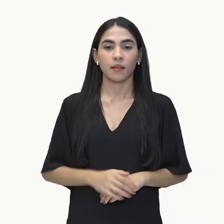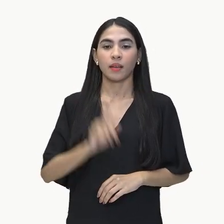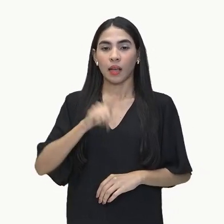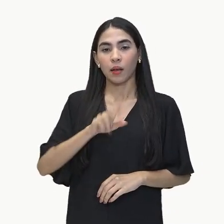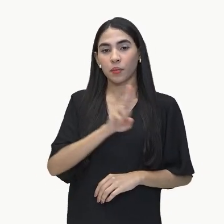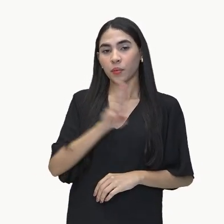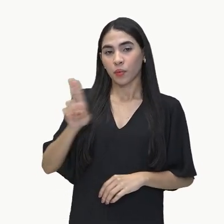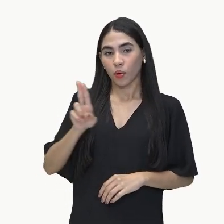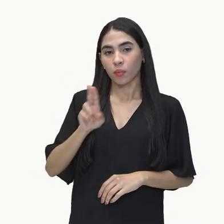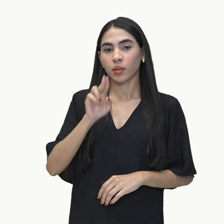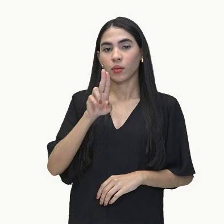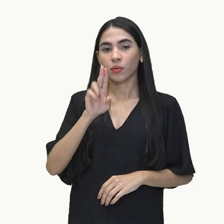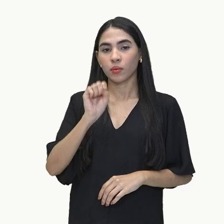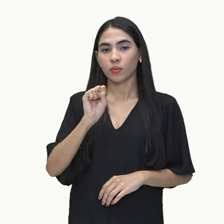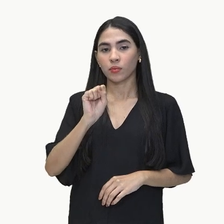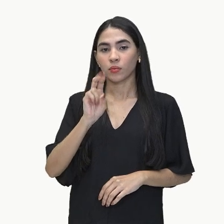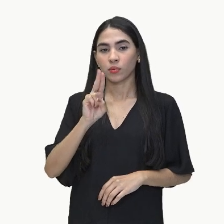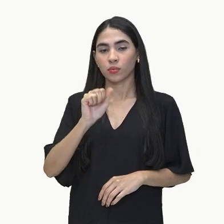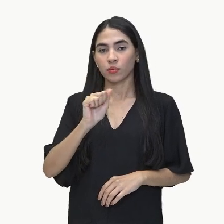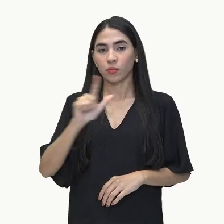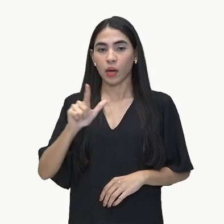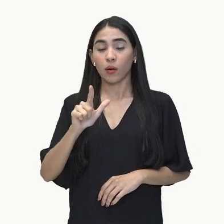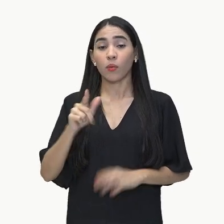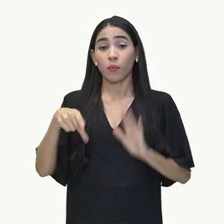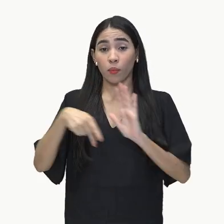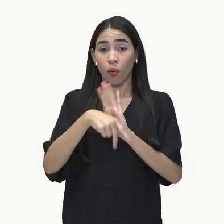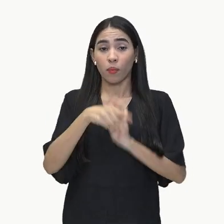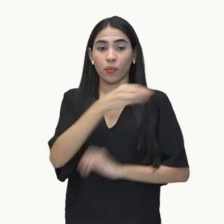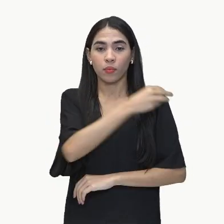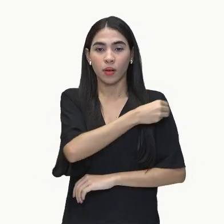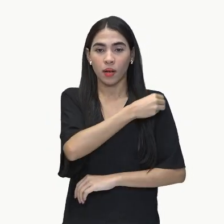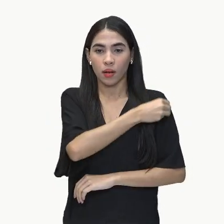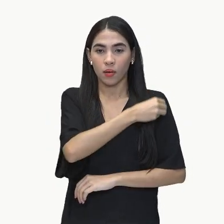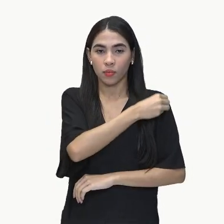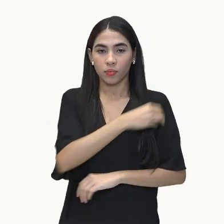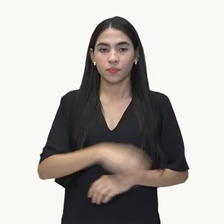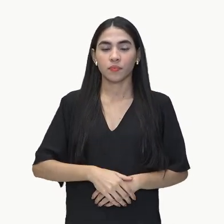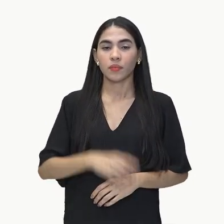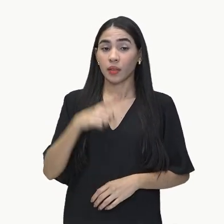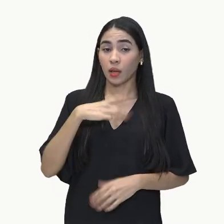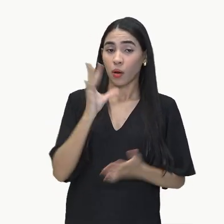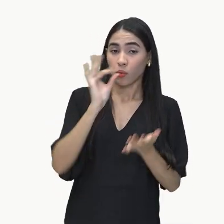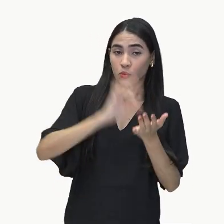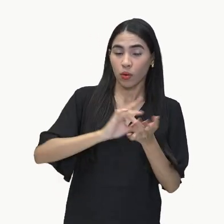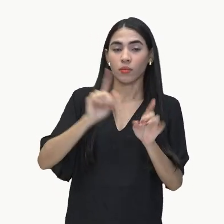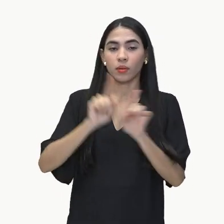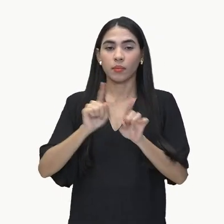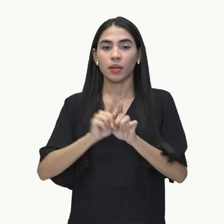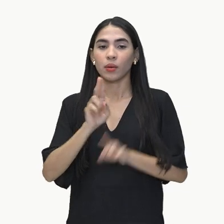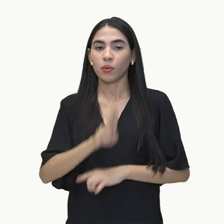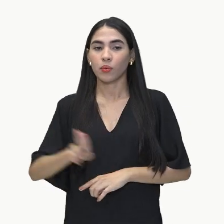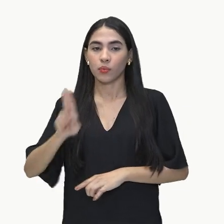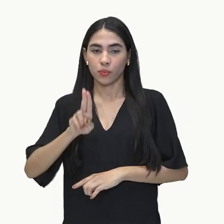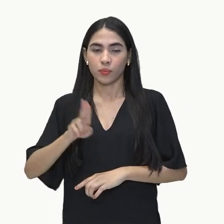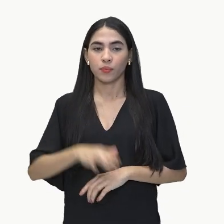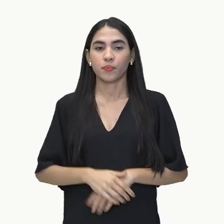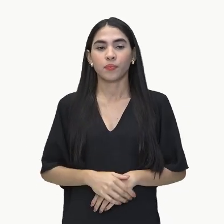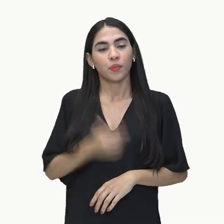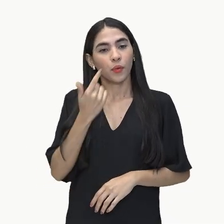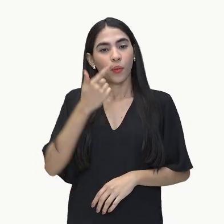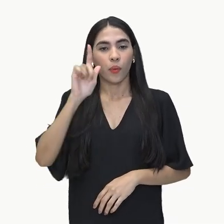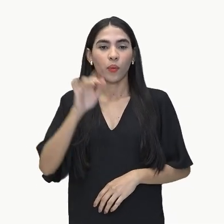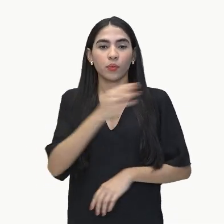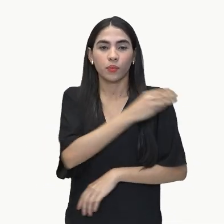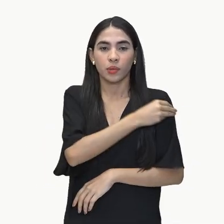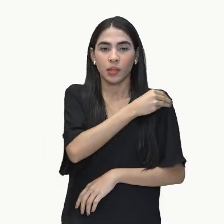nomenclatura usual dos álcools, mas mostrei aqui as duas para vocês, a oficial e a usual. E agora, aqui os outros